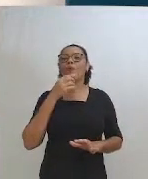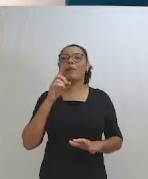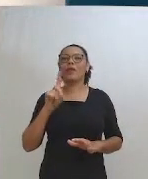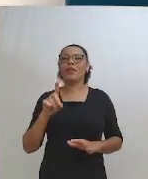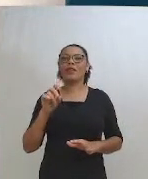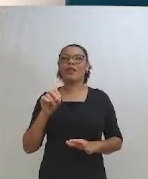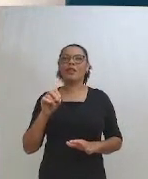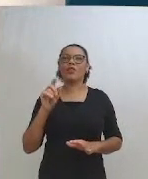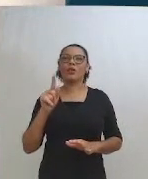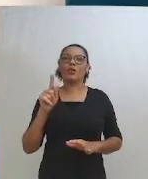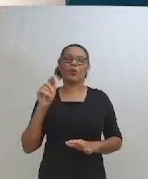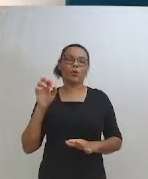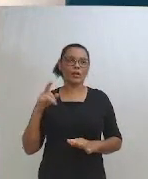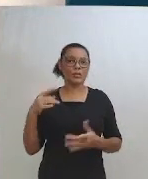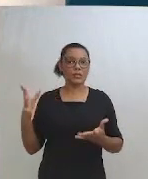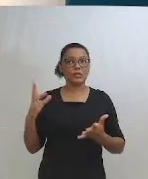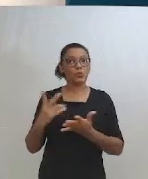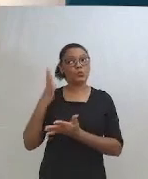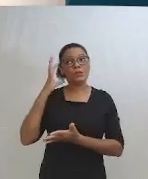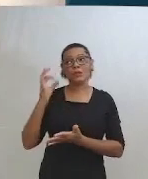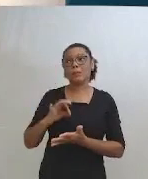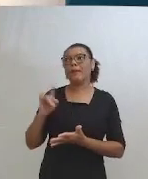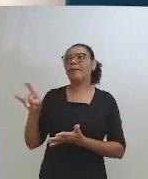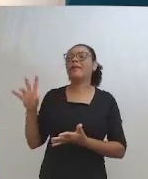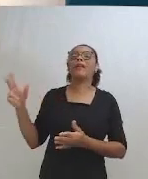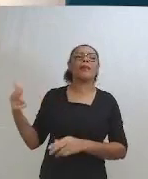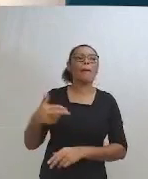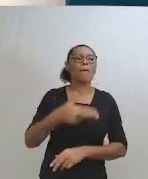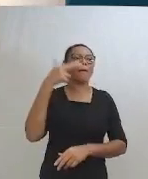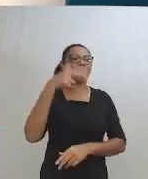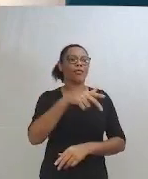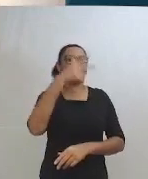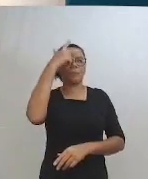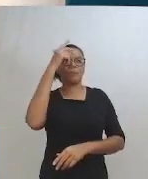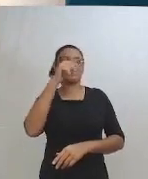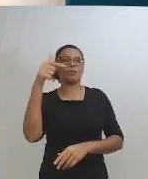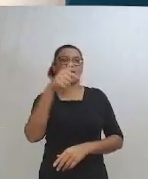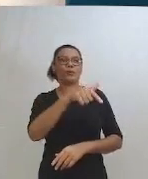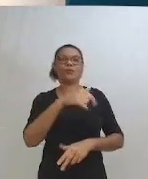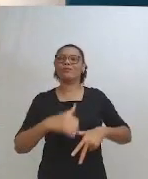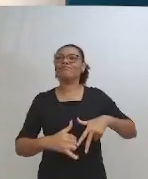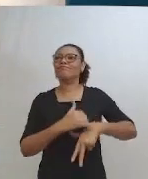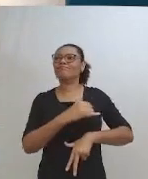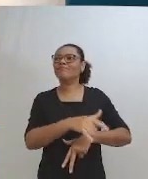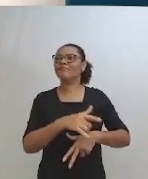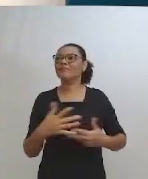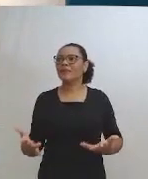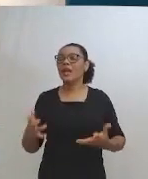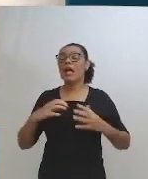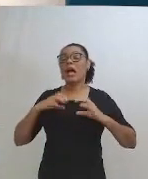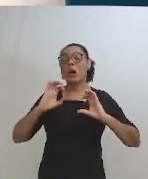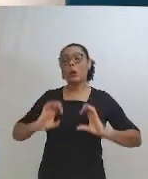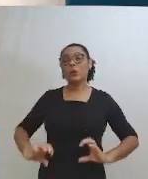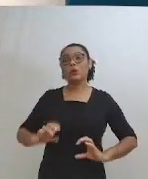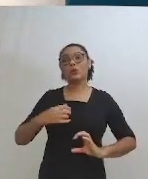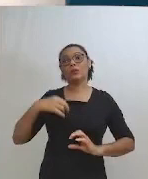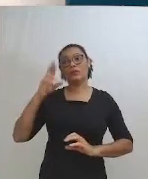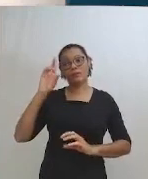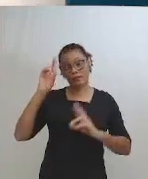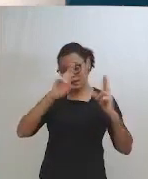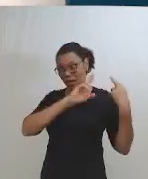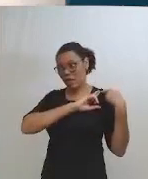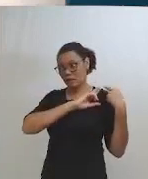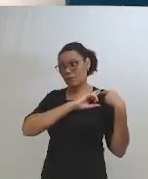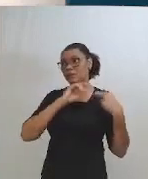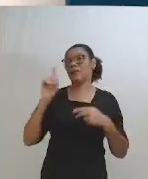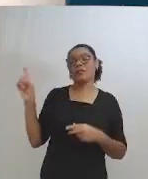aquele fato. Portanto, essa conduta do Douglas é da responsabilidade do Douglas.